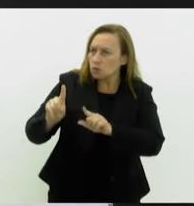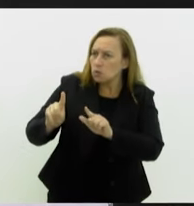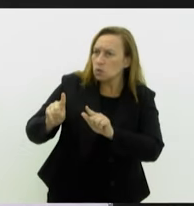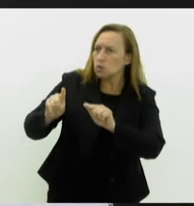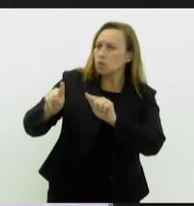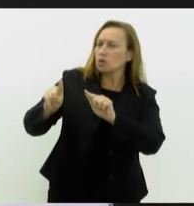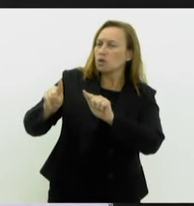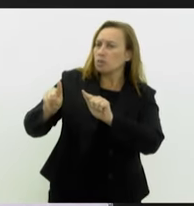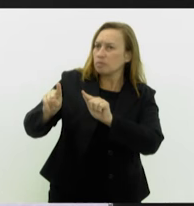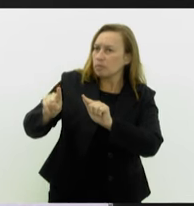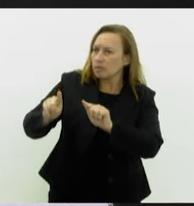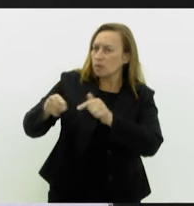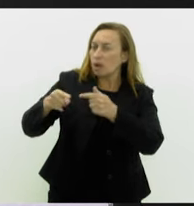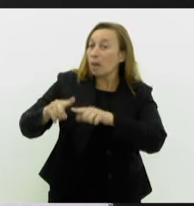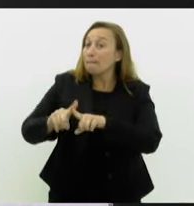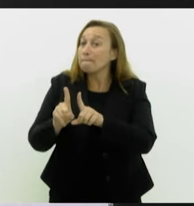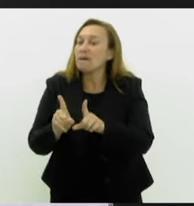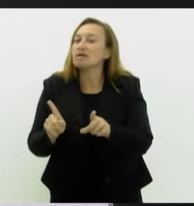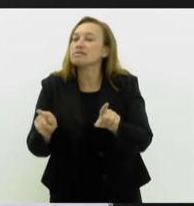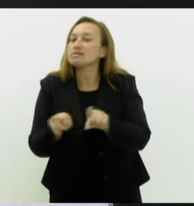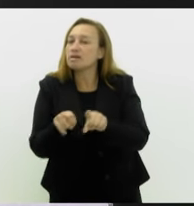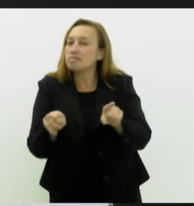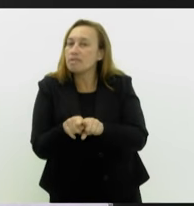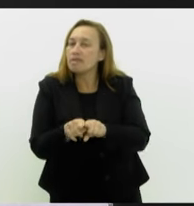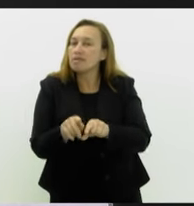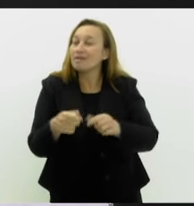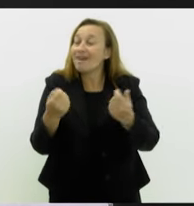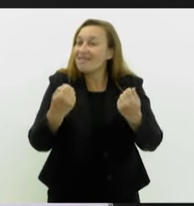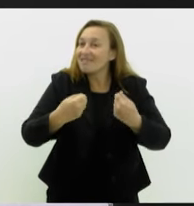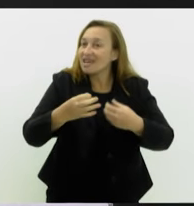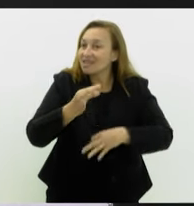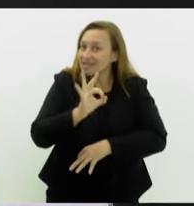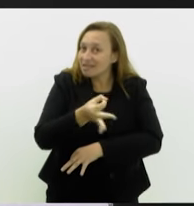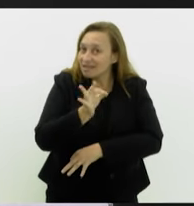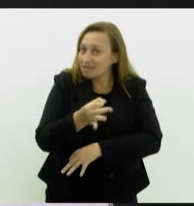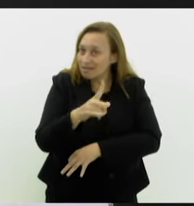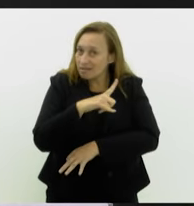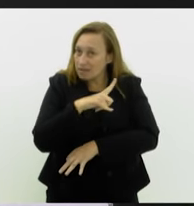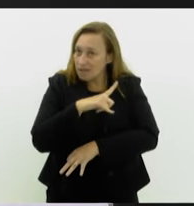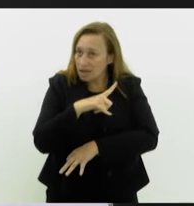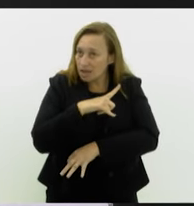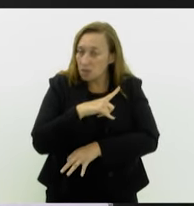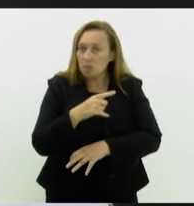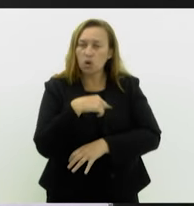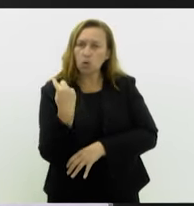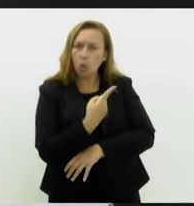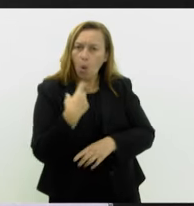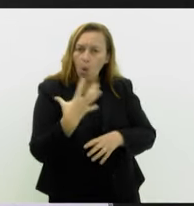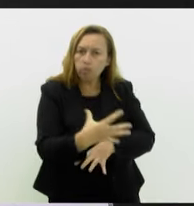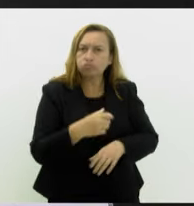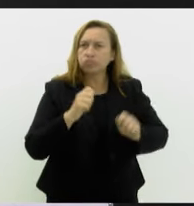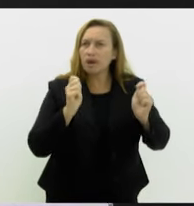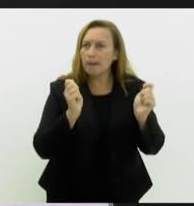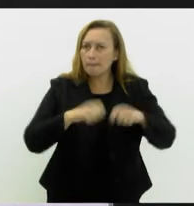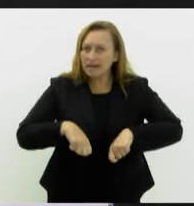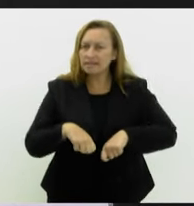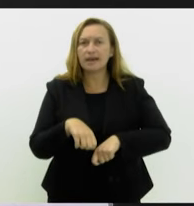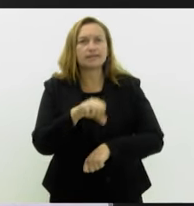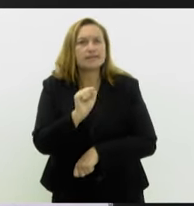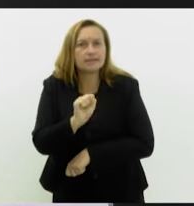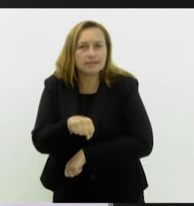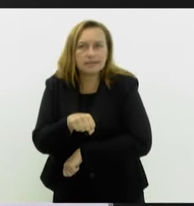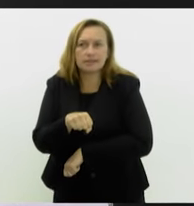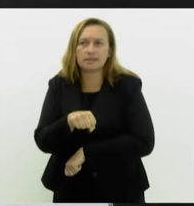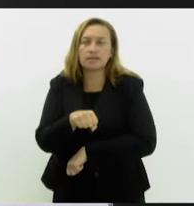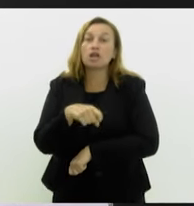somos mas nós também temos que ter a certeza de que nós temos a capacidade de então que